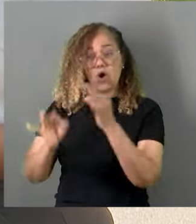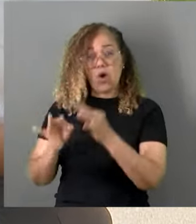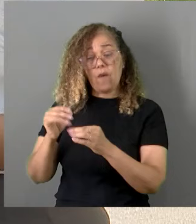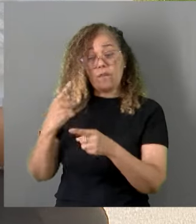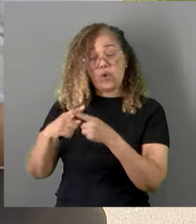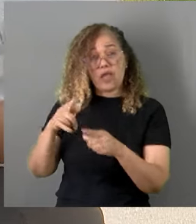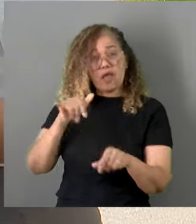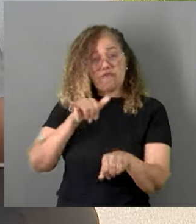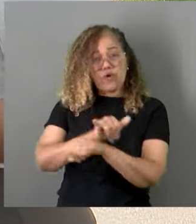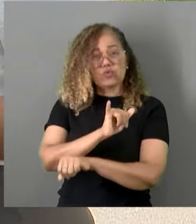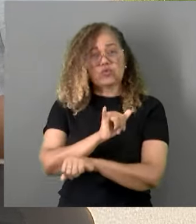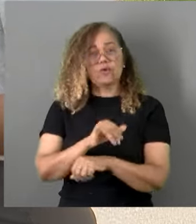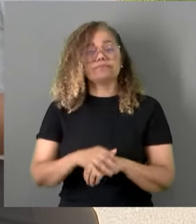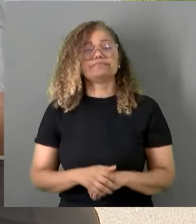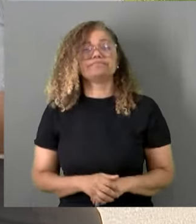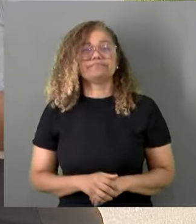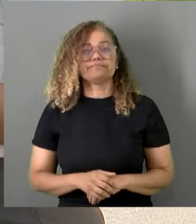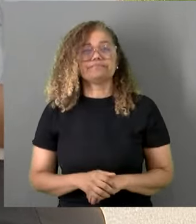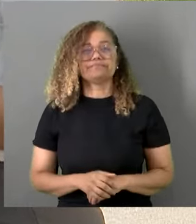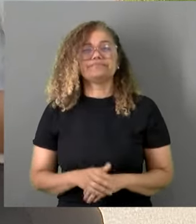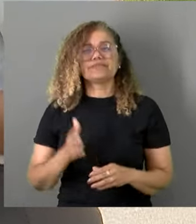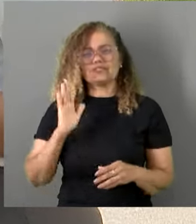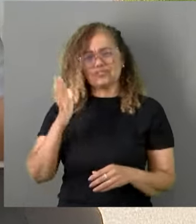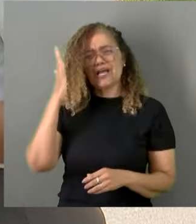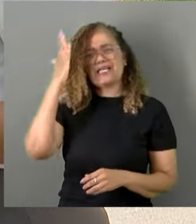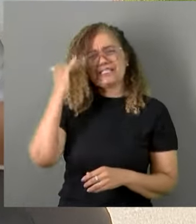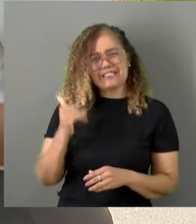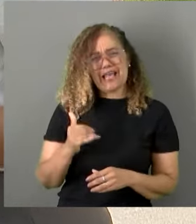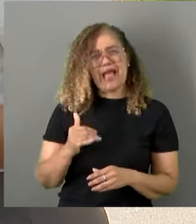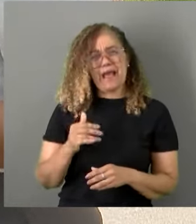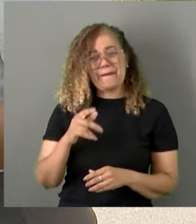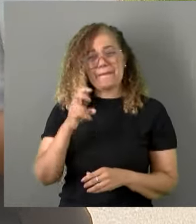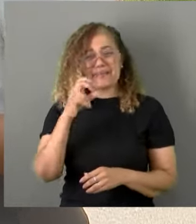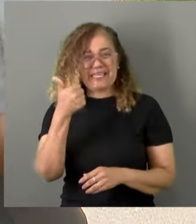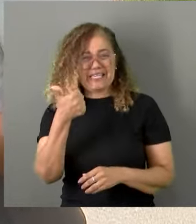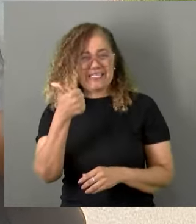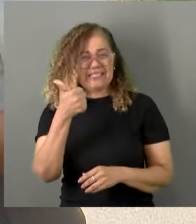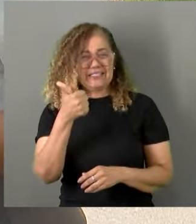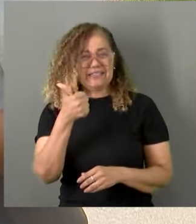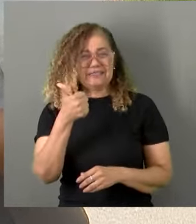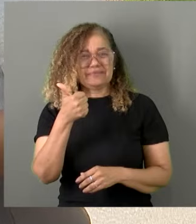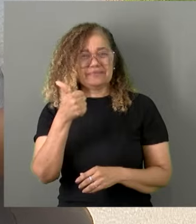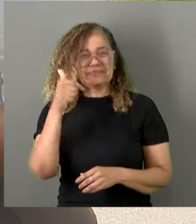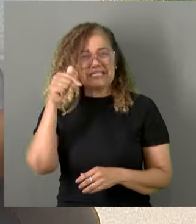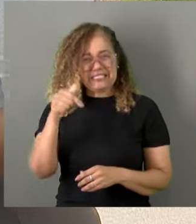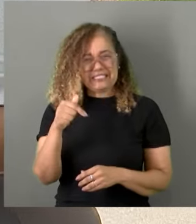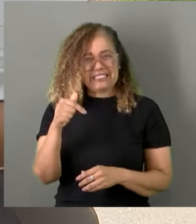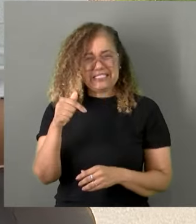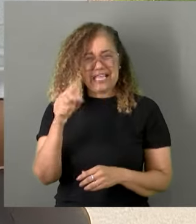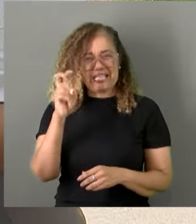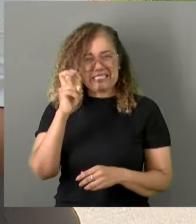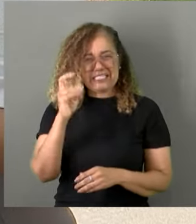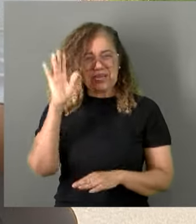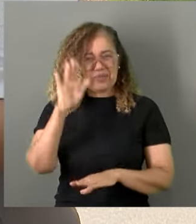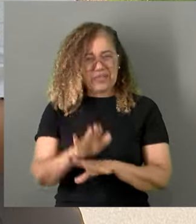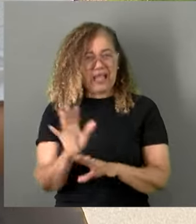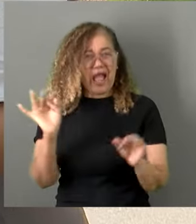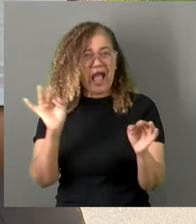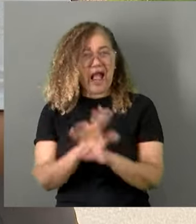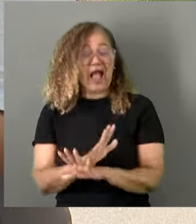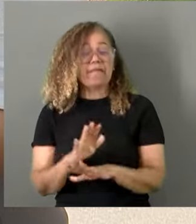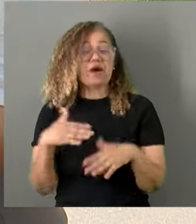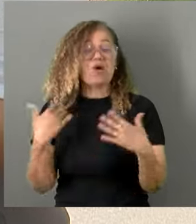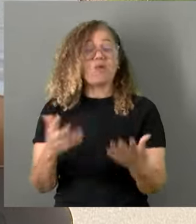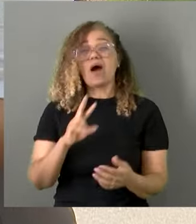pleito Marcelo e a gente sabe que termina às 17 horas e sempre fica depois aquela expectativa né quando é que vai sair o